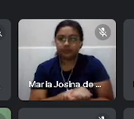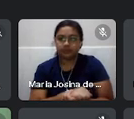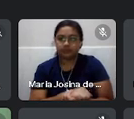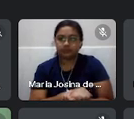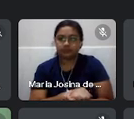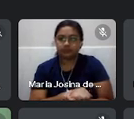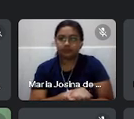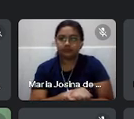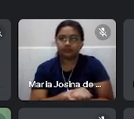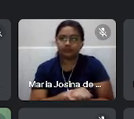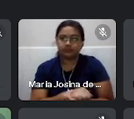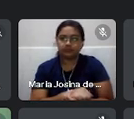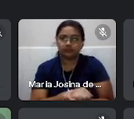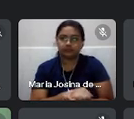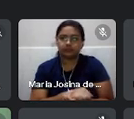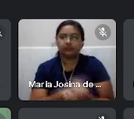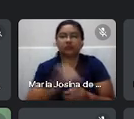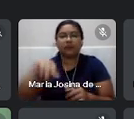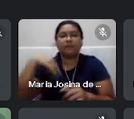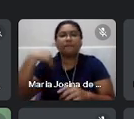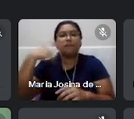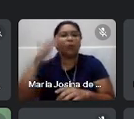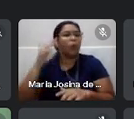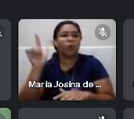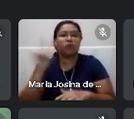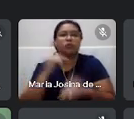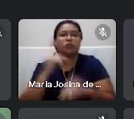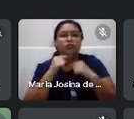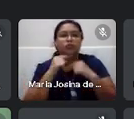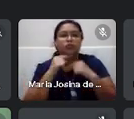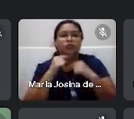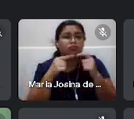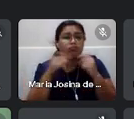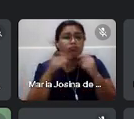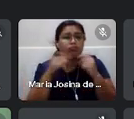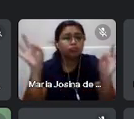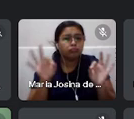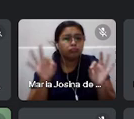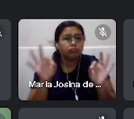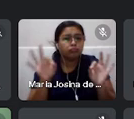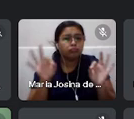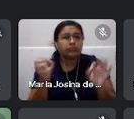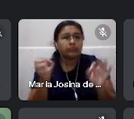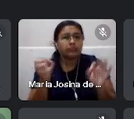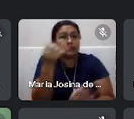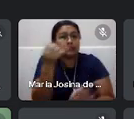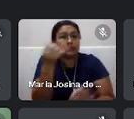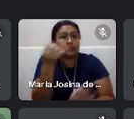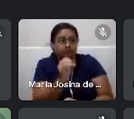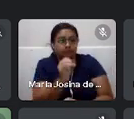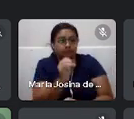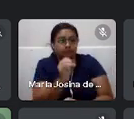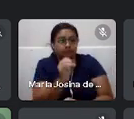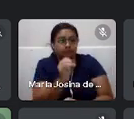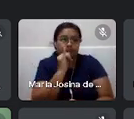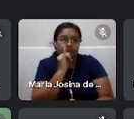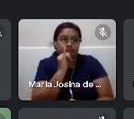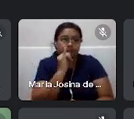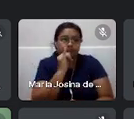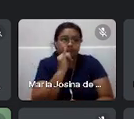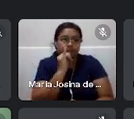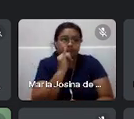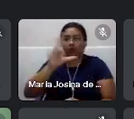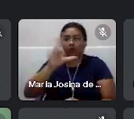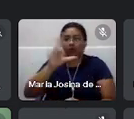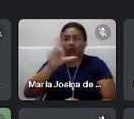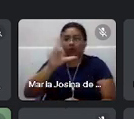Certo? Alguma dúvida em relação à probabilidade? Então, se a gente fizer esse L constante, né?